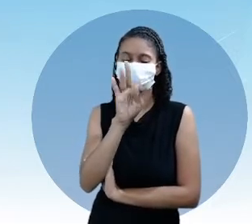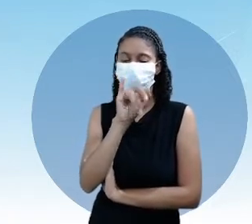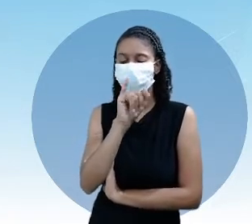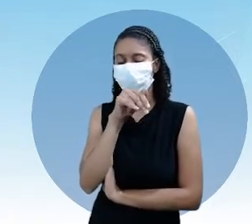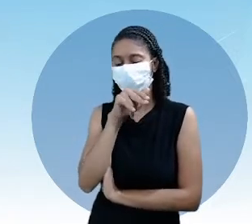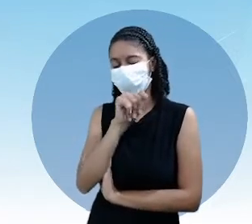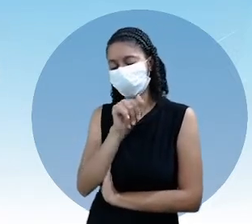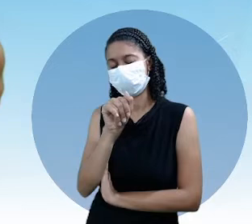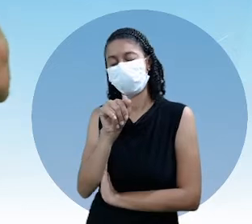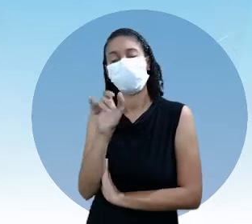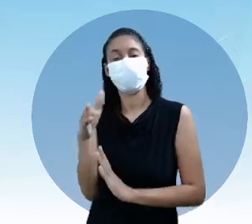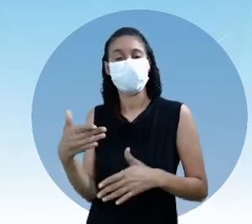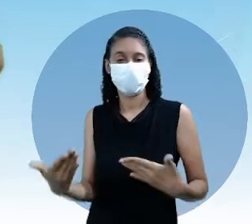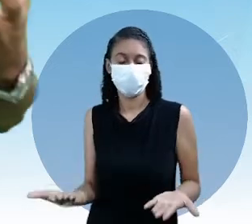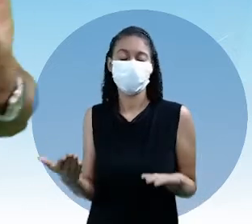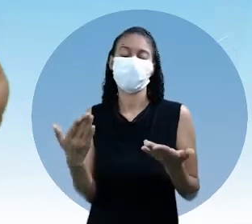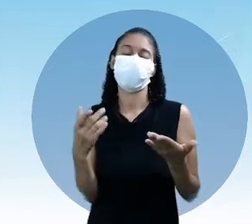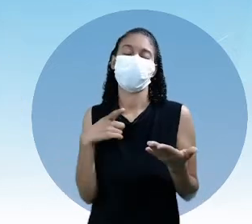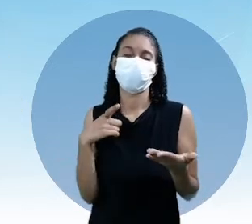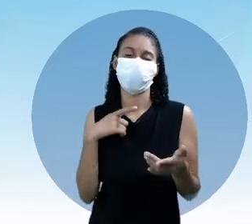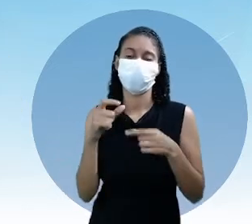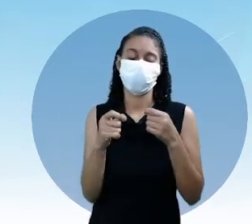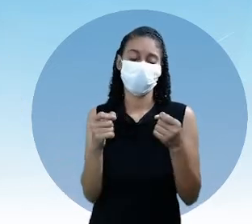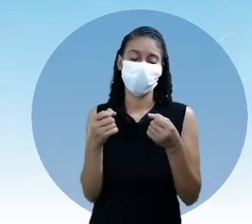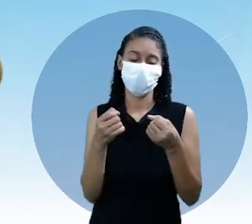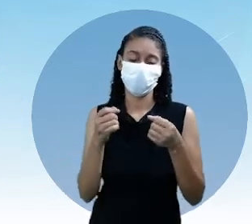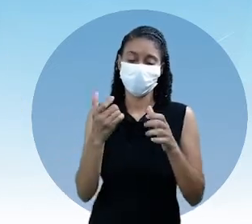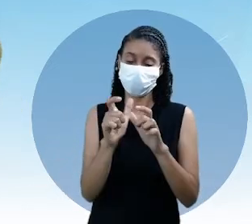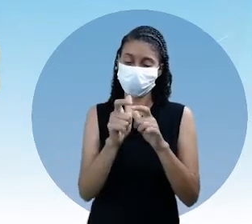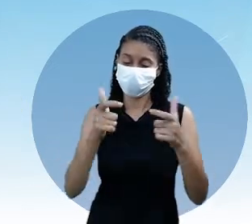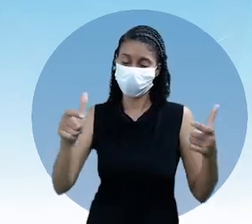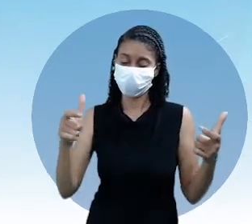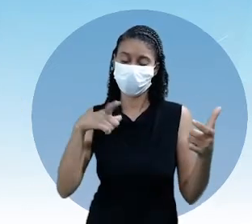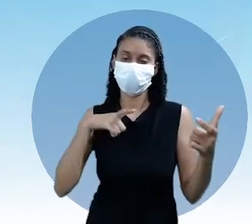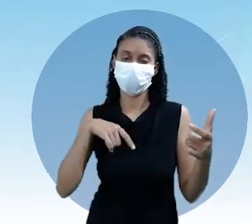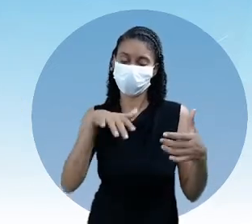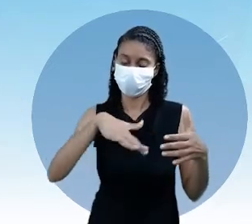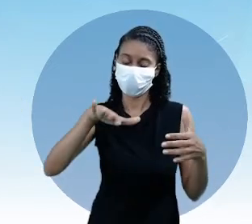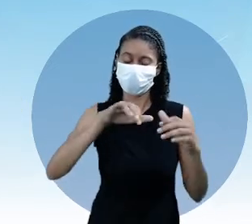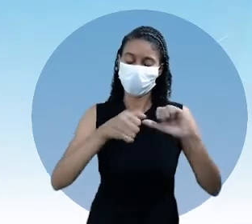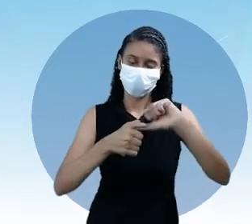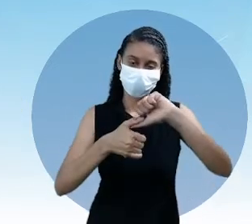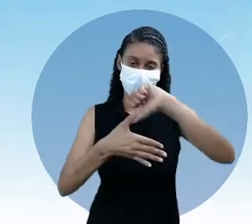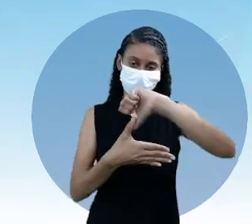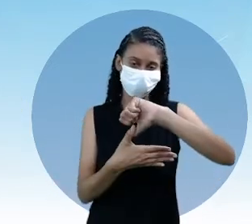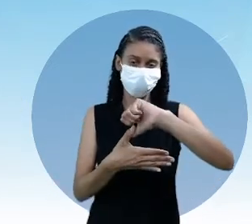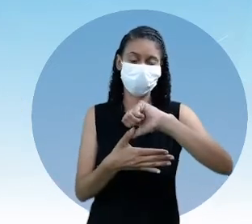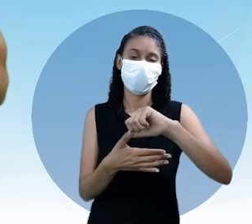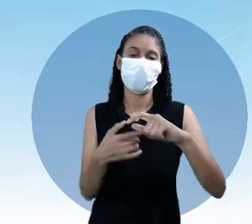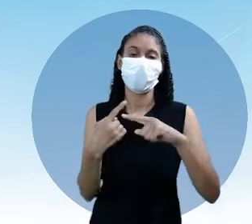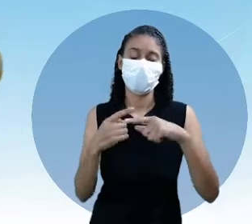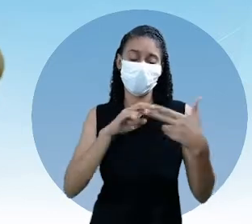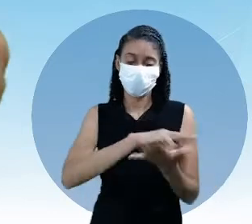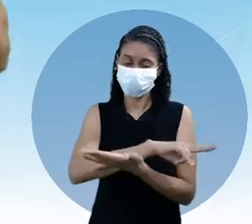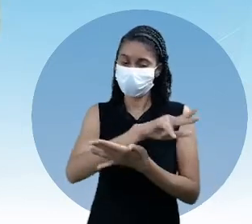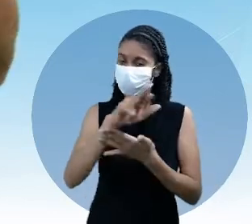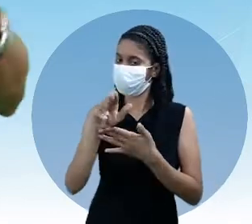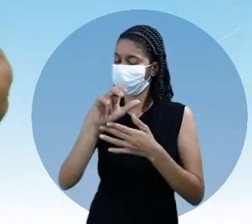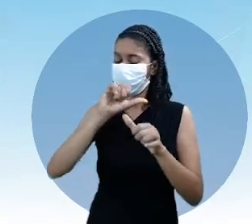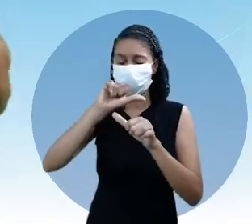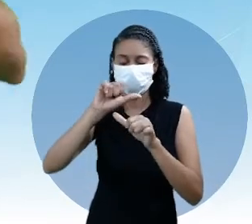nós chamamos dessa parte do continente, justamente devido à heterogeneidade dos casos que existem